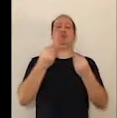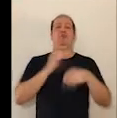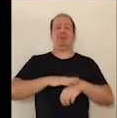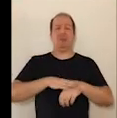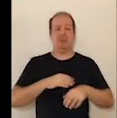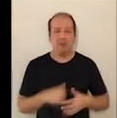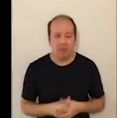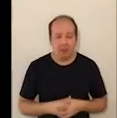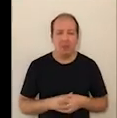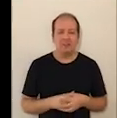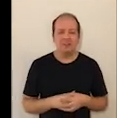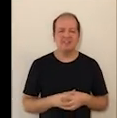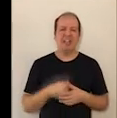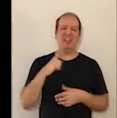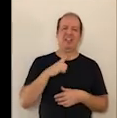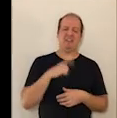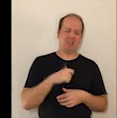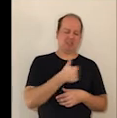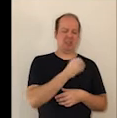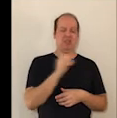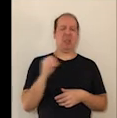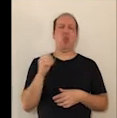fazer? Ah, deve ter um 100 na